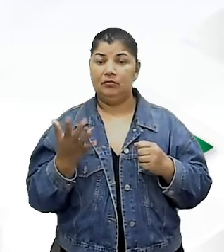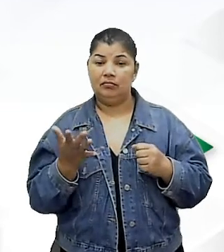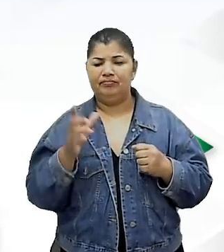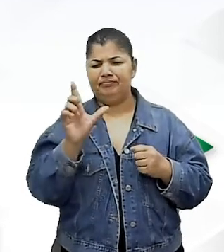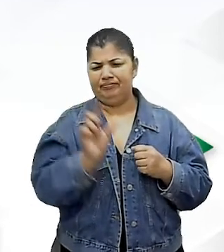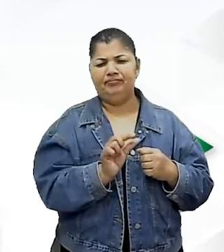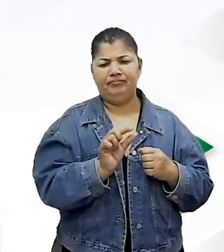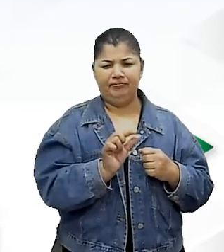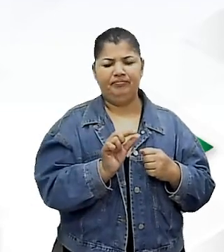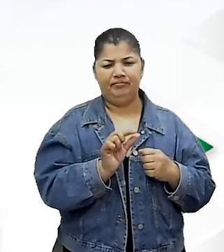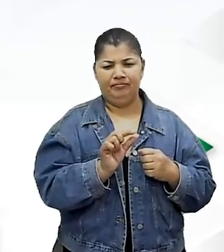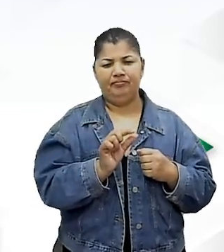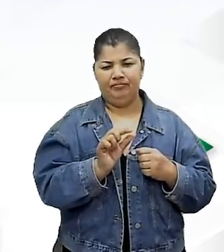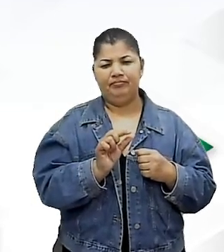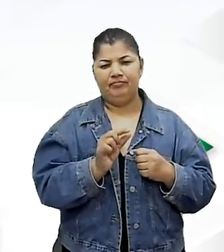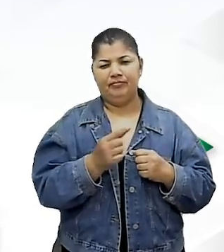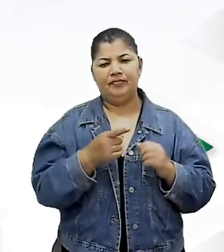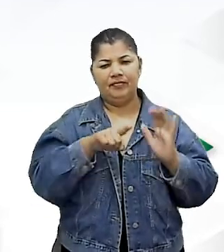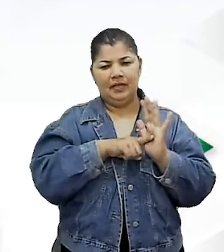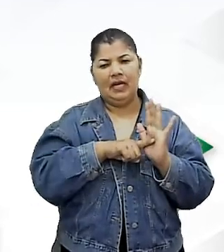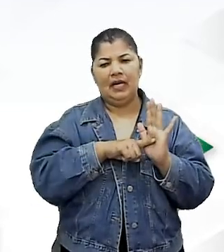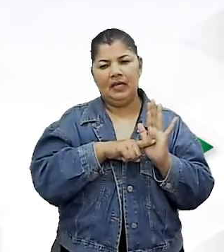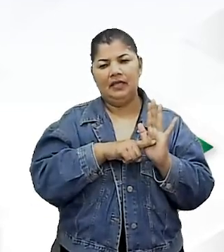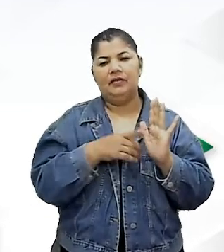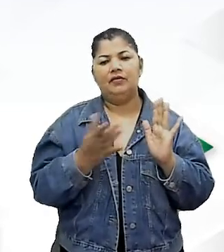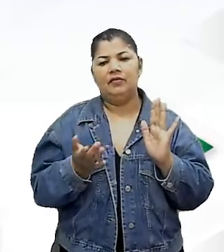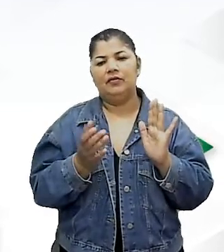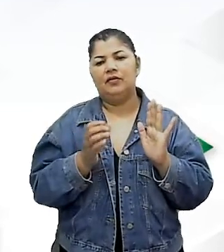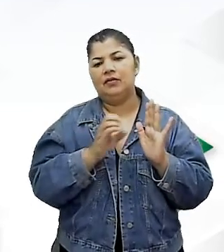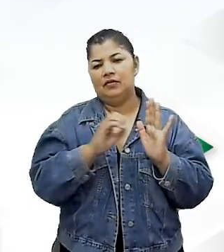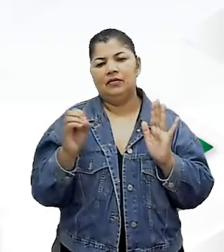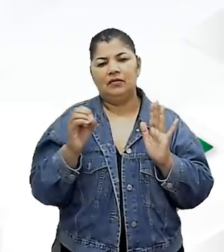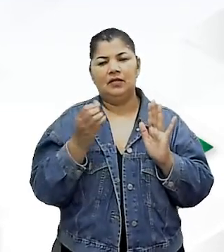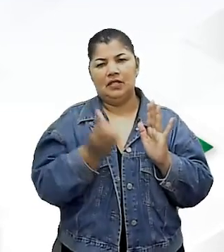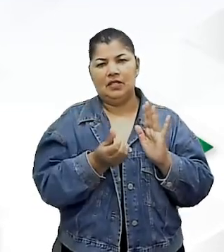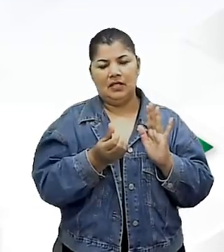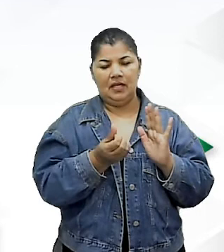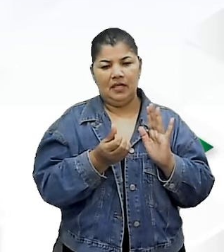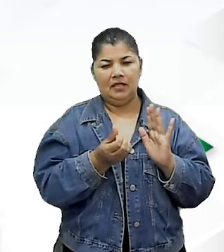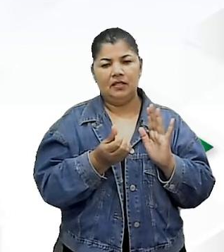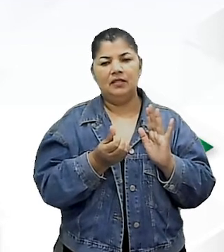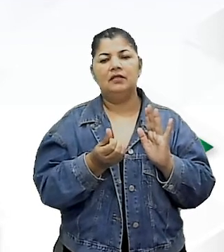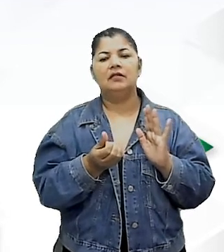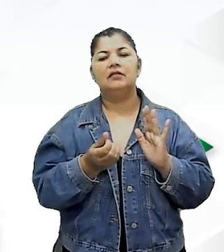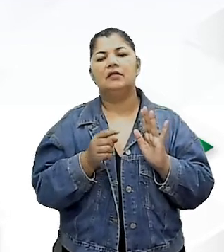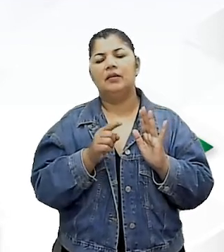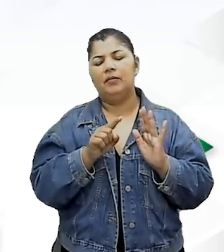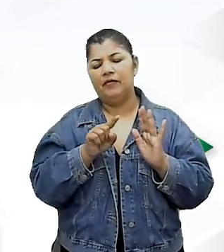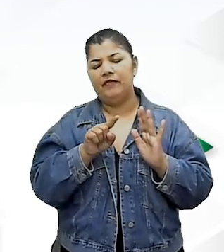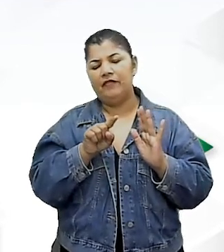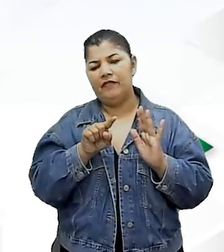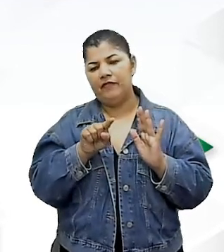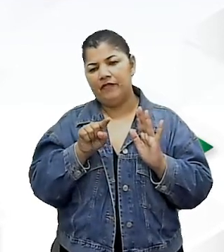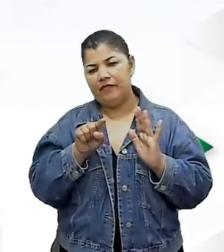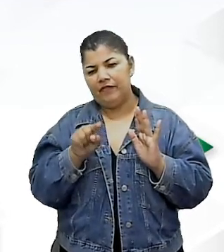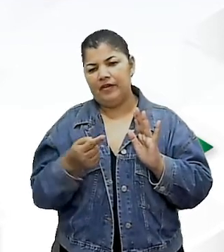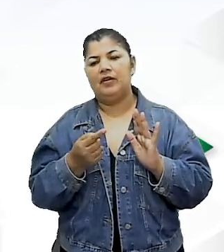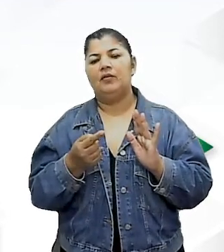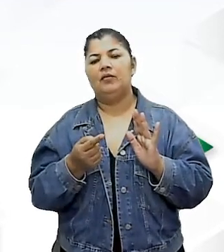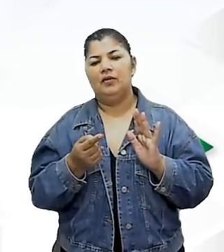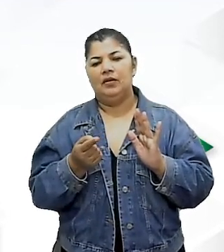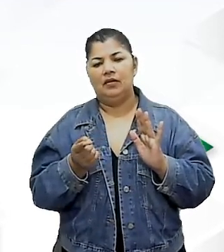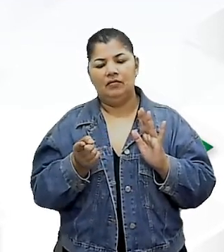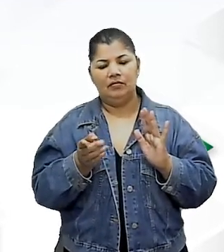pequeno, o expoente vai ser negativo. Conta quantos zeros tem aí? 6. E depois eu vou andar com a vírgula da esquerda